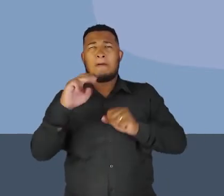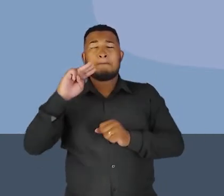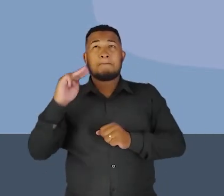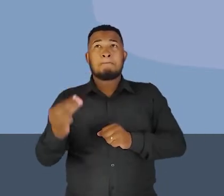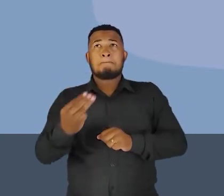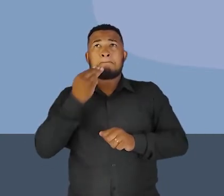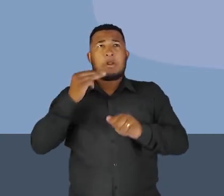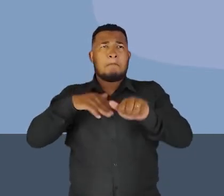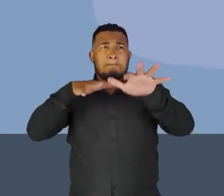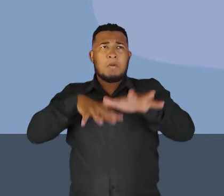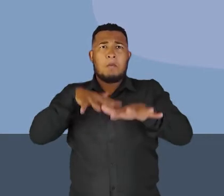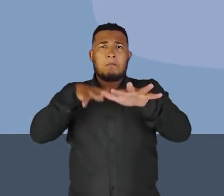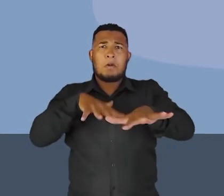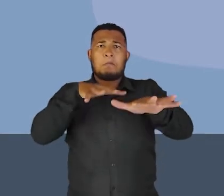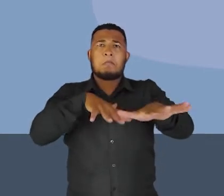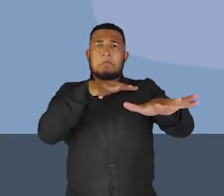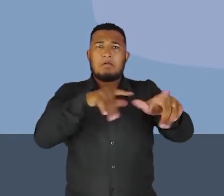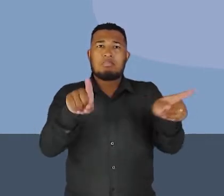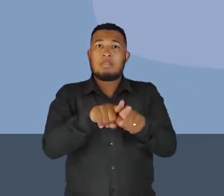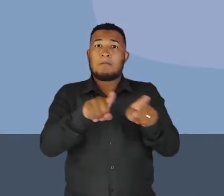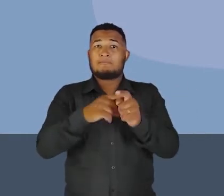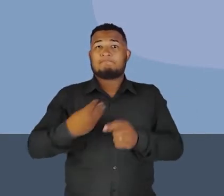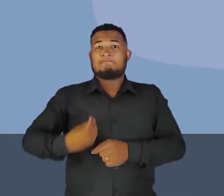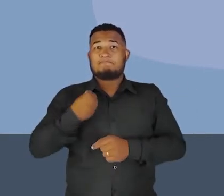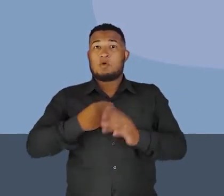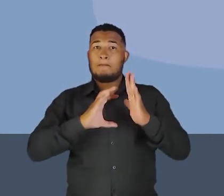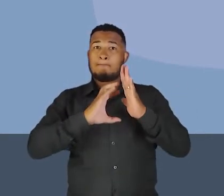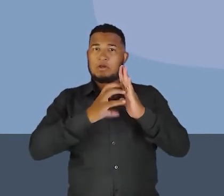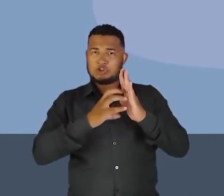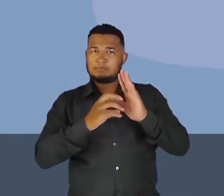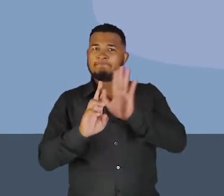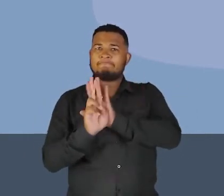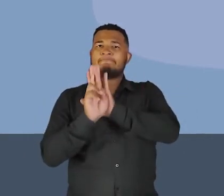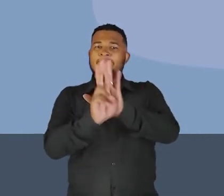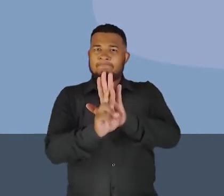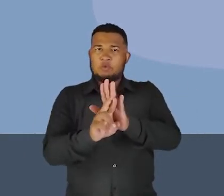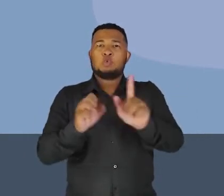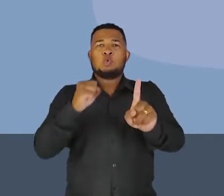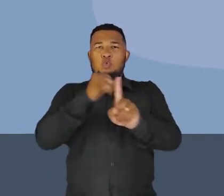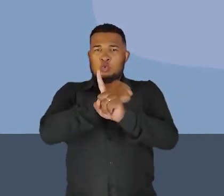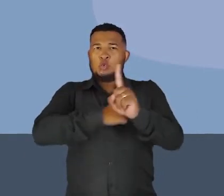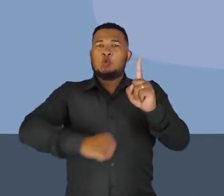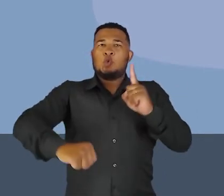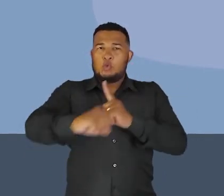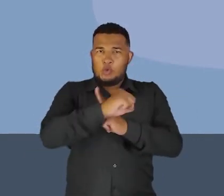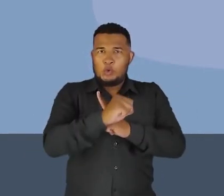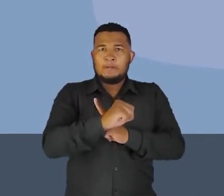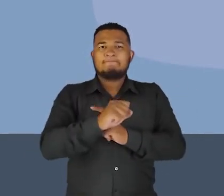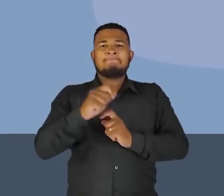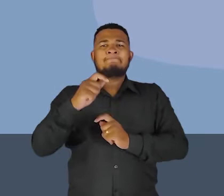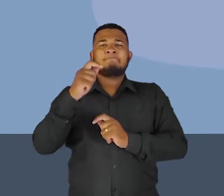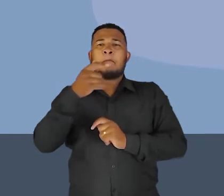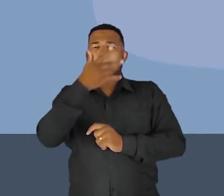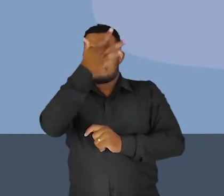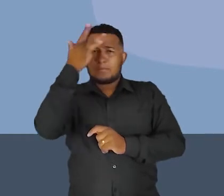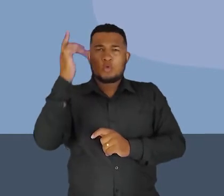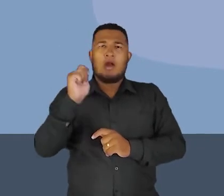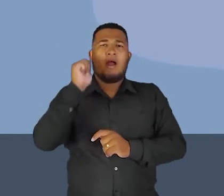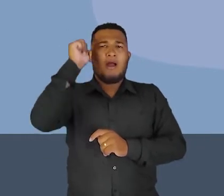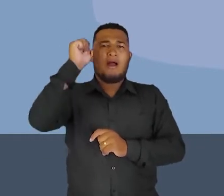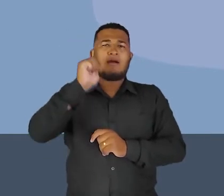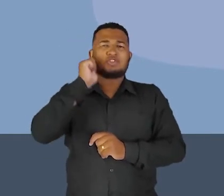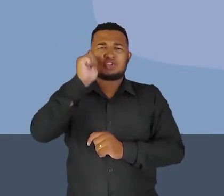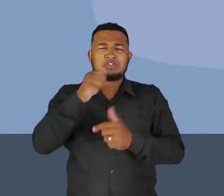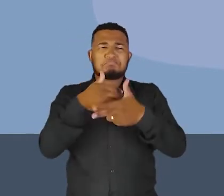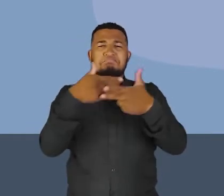comícios e passarelas. Né? Contou com a participação de partidos políticos, representantes da sociedade civil, artistas e intelectuais. O